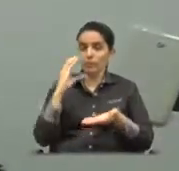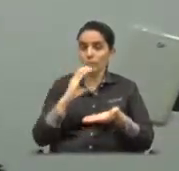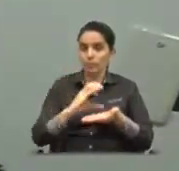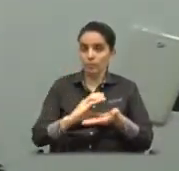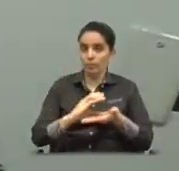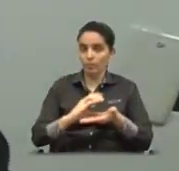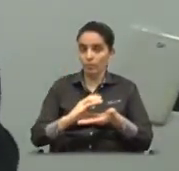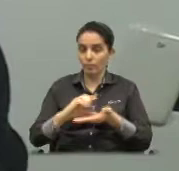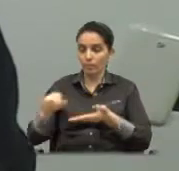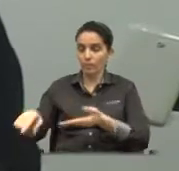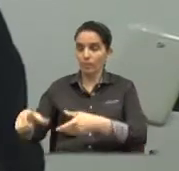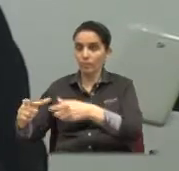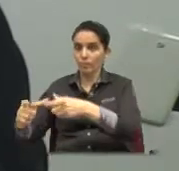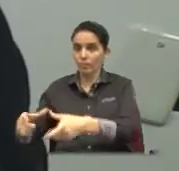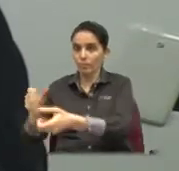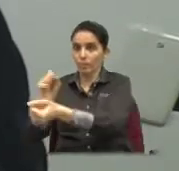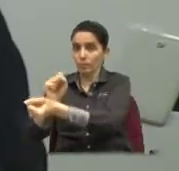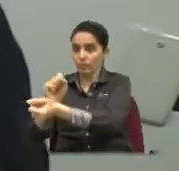possa